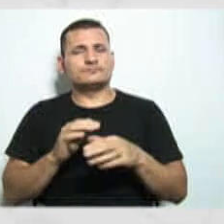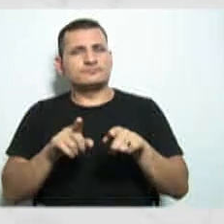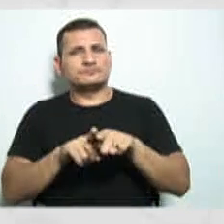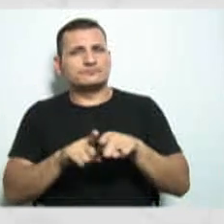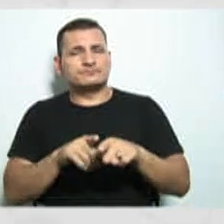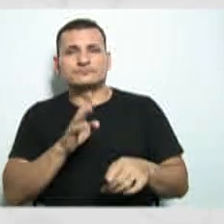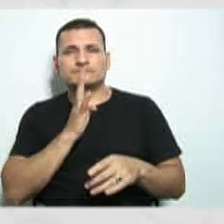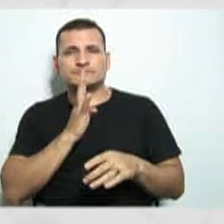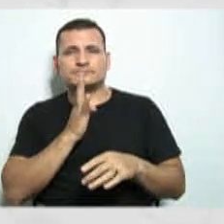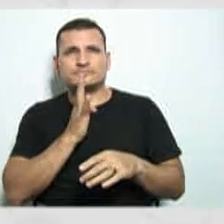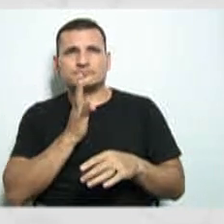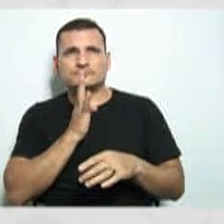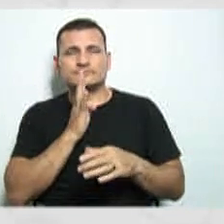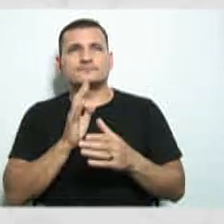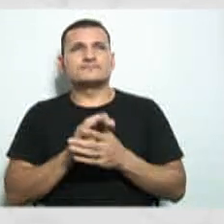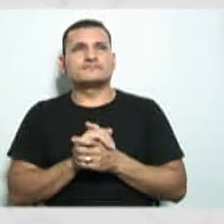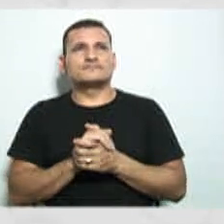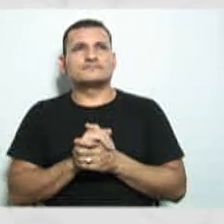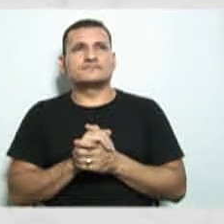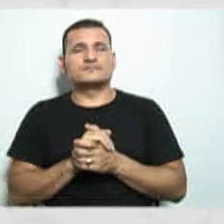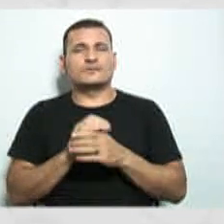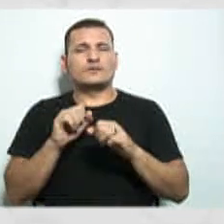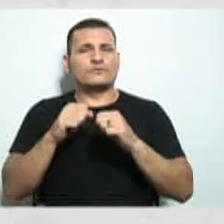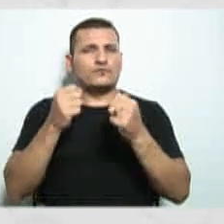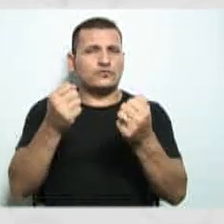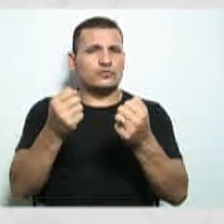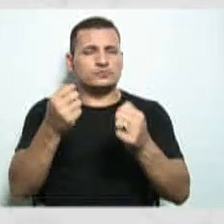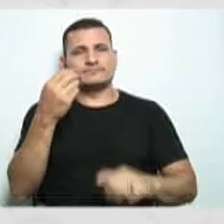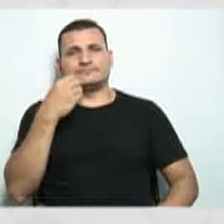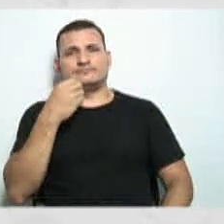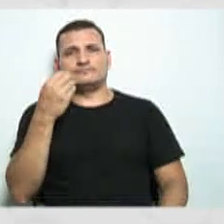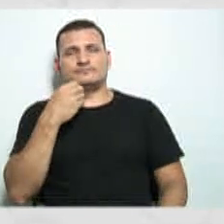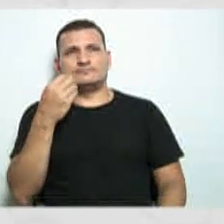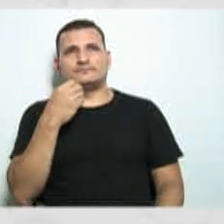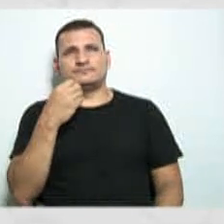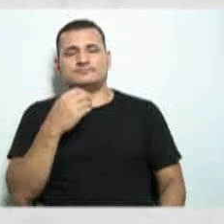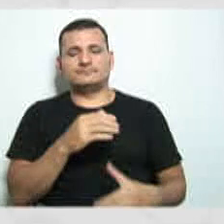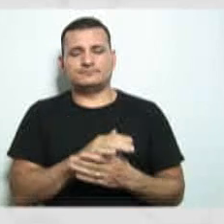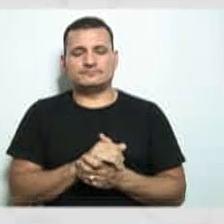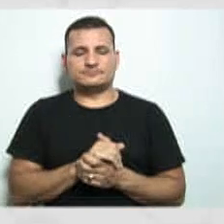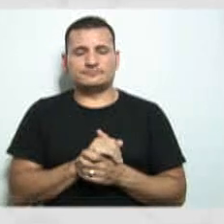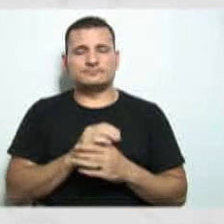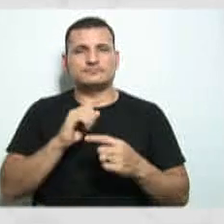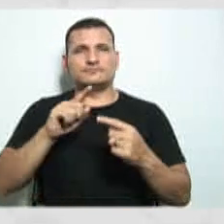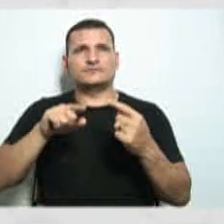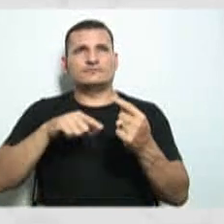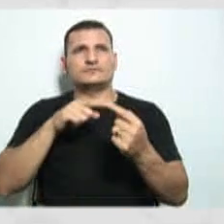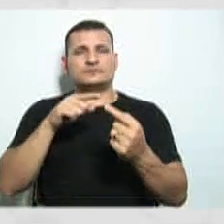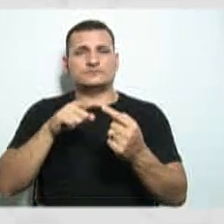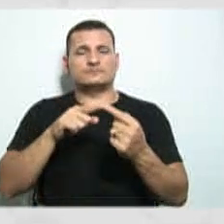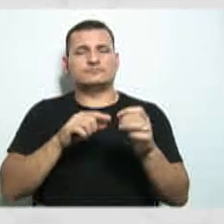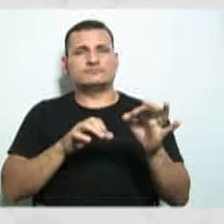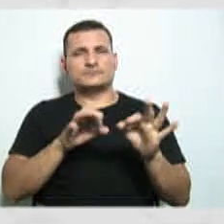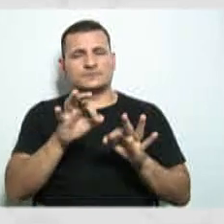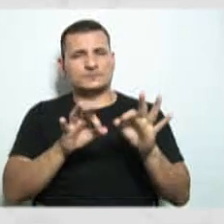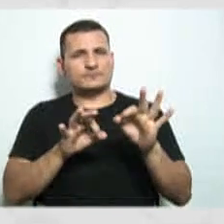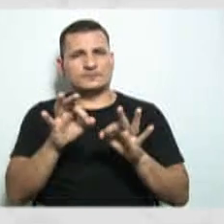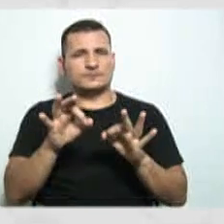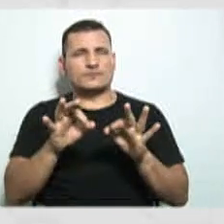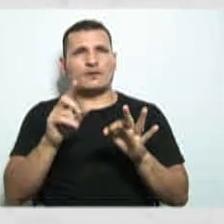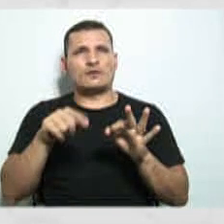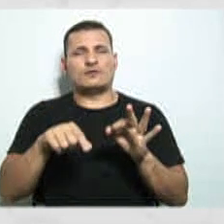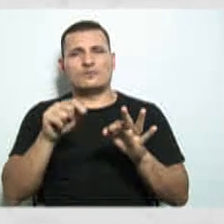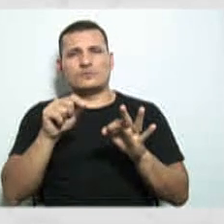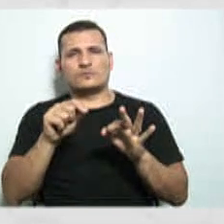conhecer, olha só, vamos falar dela, ó, forças e fraquezas. Em linhas gerais, o objetivo da adoção desse planejamento, ó, é